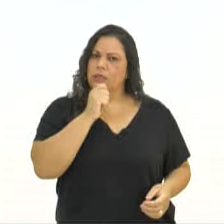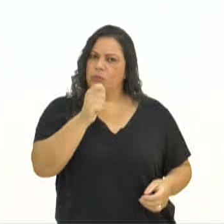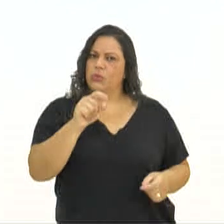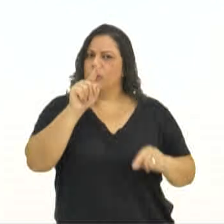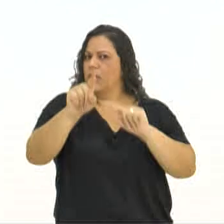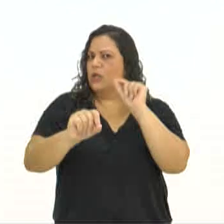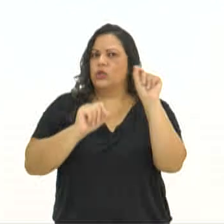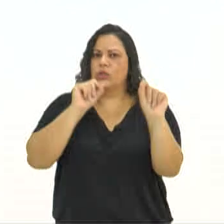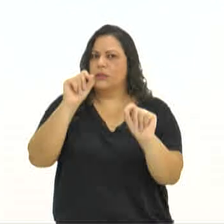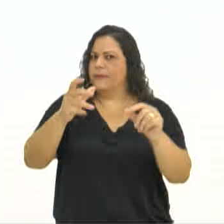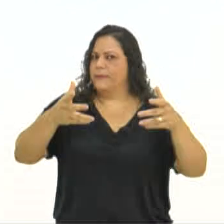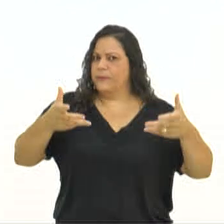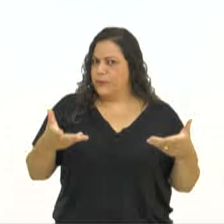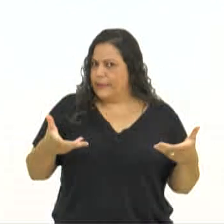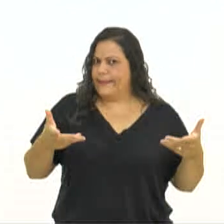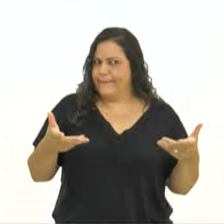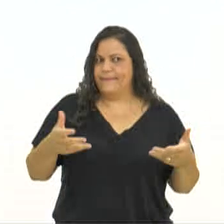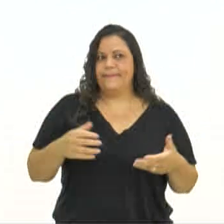então,